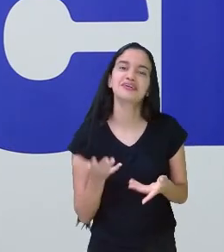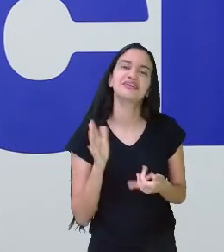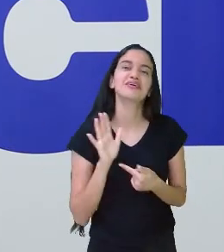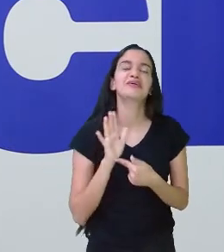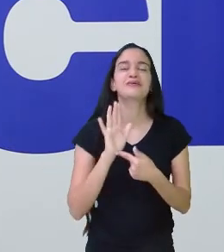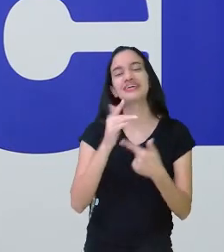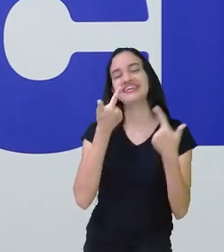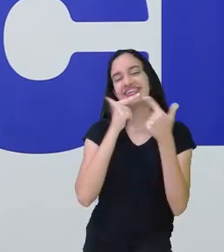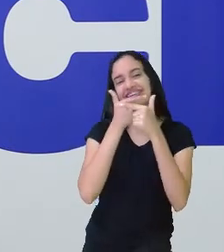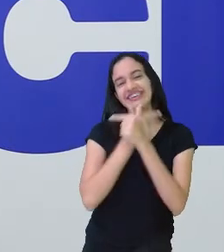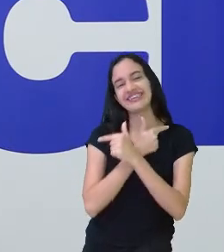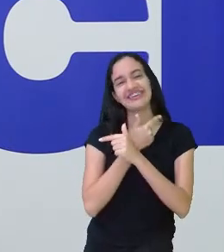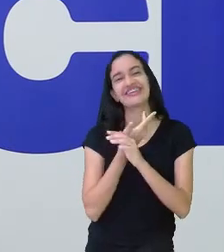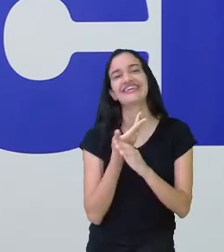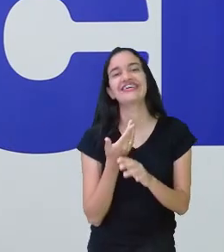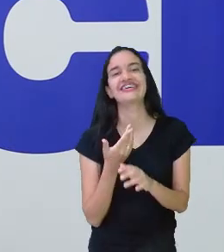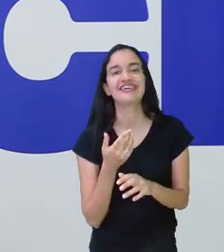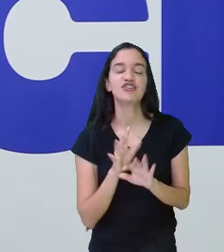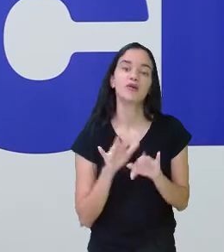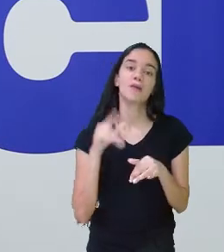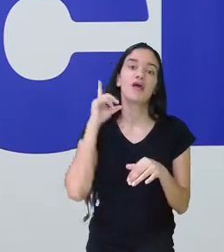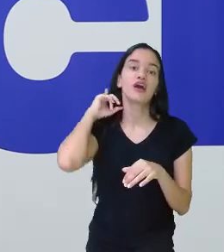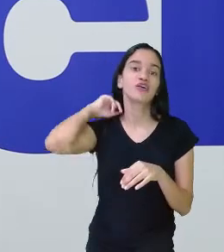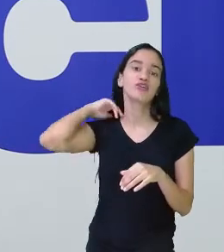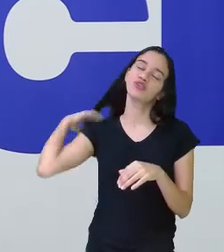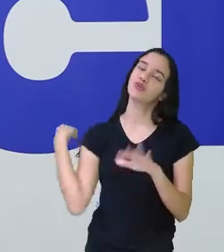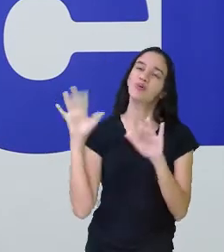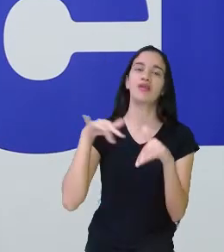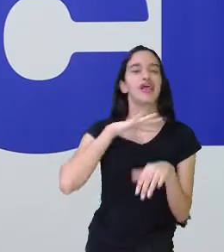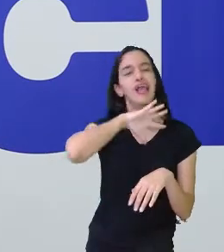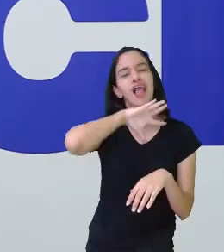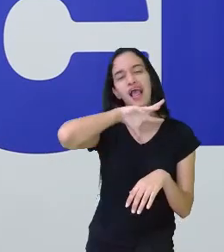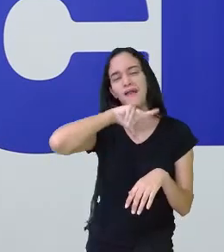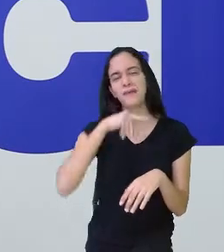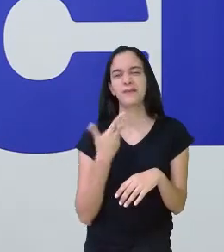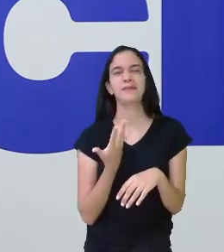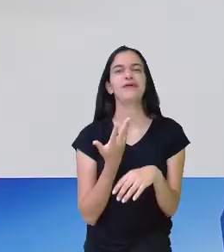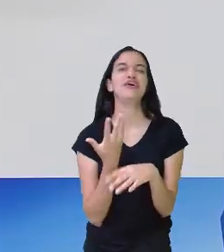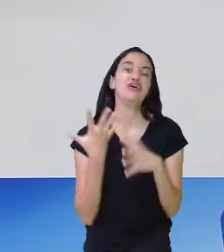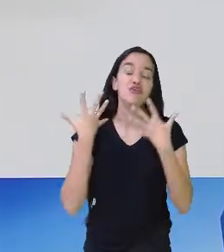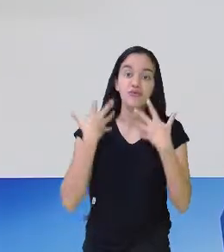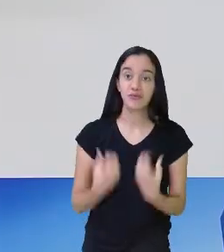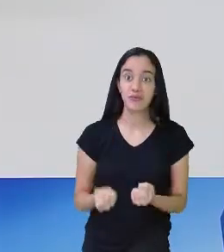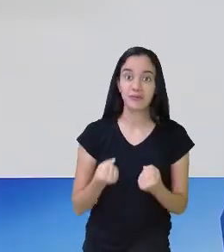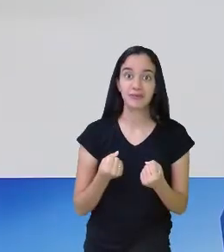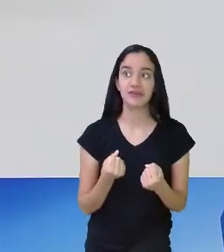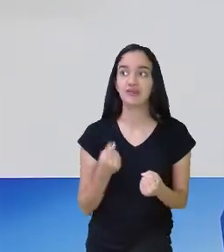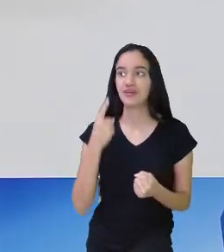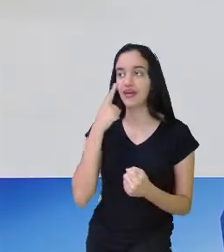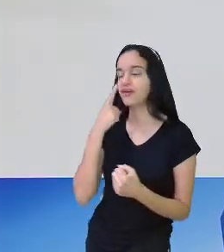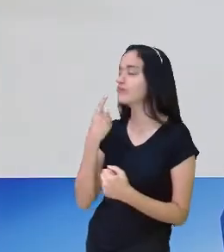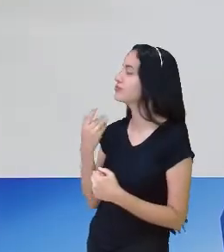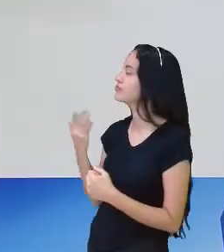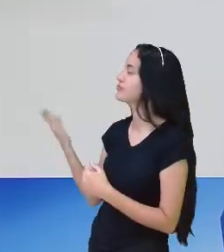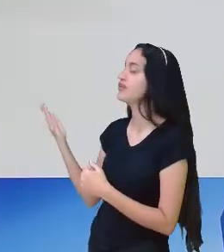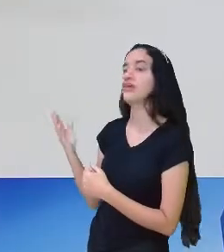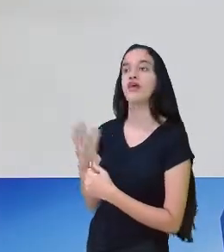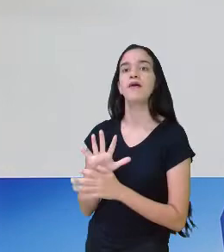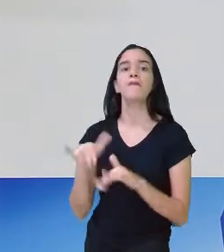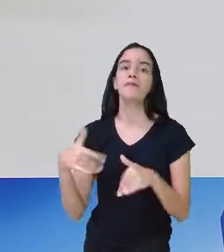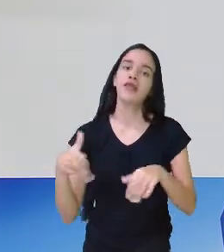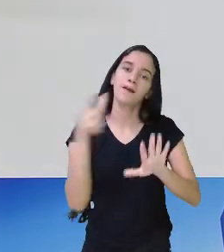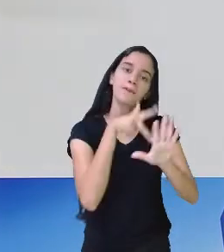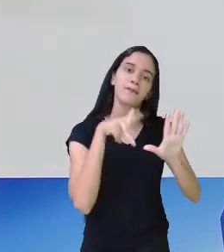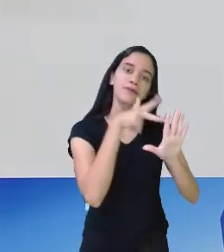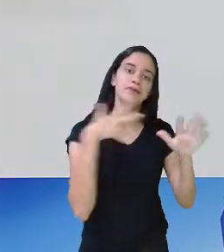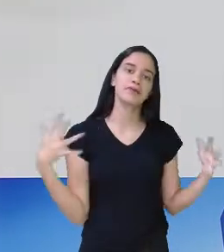Entendesse? Pois é, sobre aquele bicho, mas vamos embora. Então, vamos jogar aqui no WordWall? Olha só, minha produção maravilhosa aqui